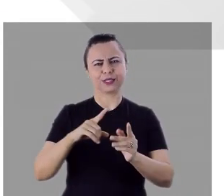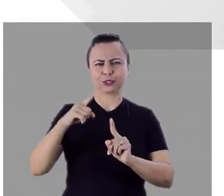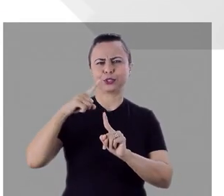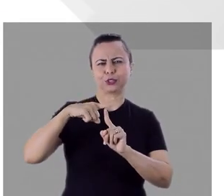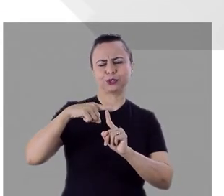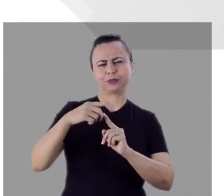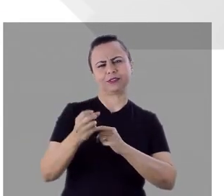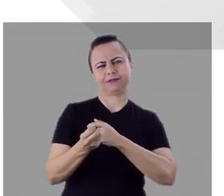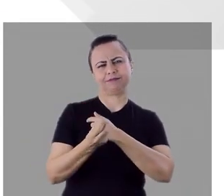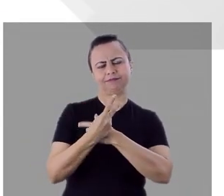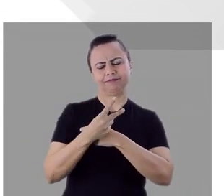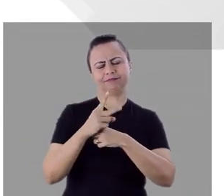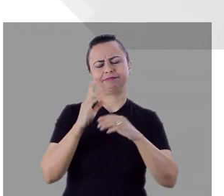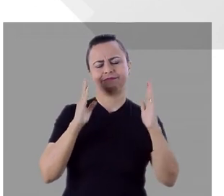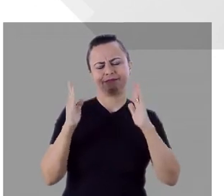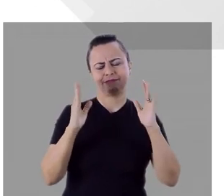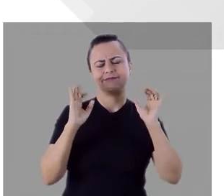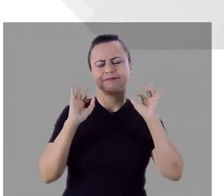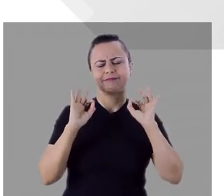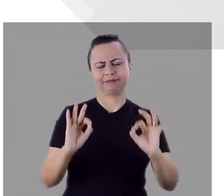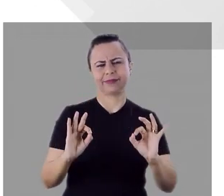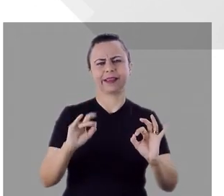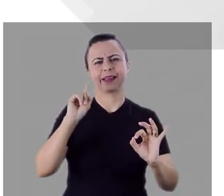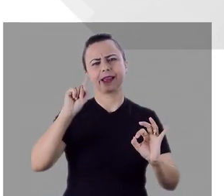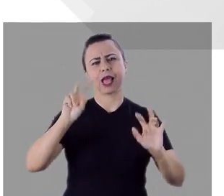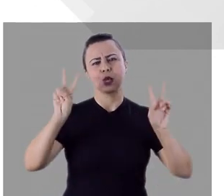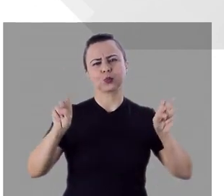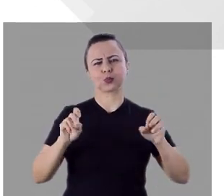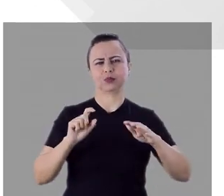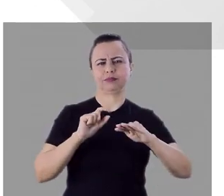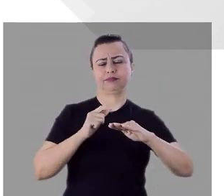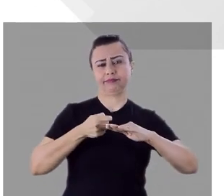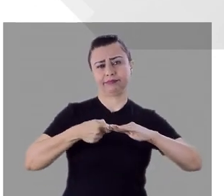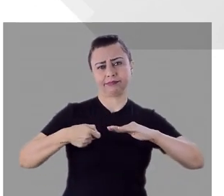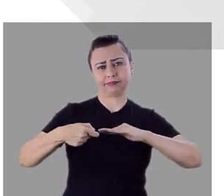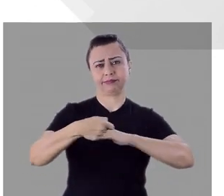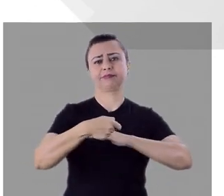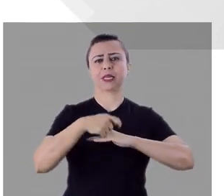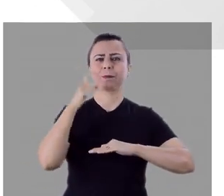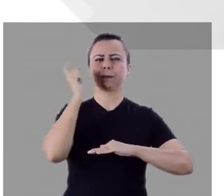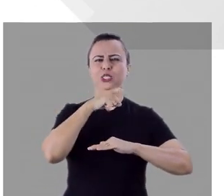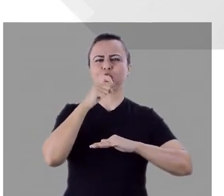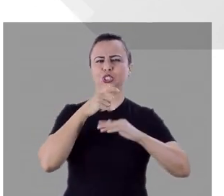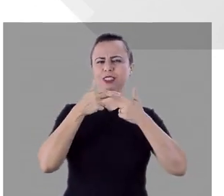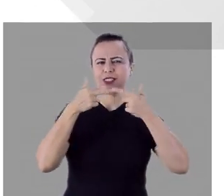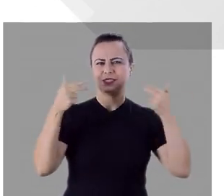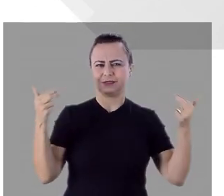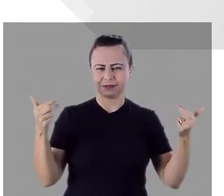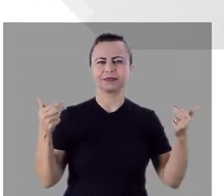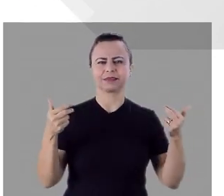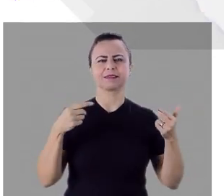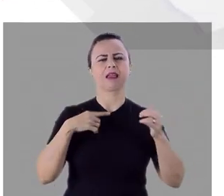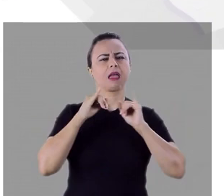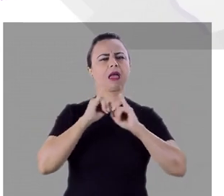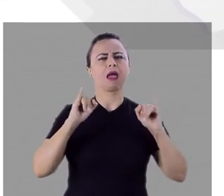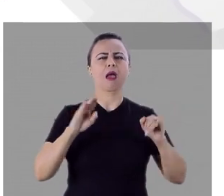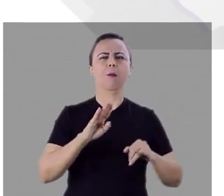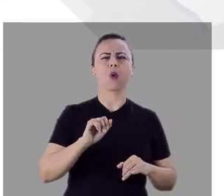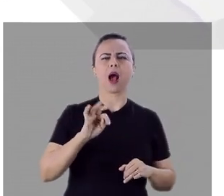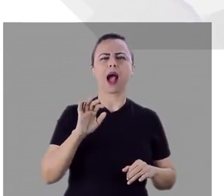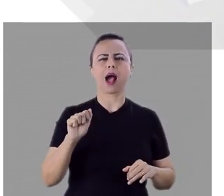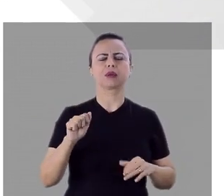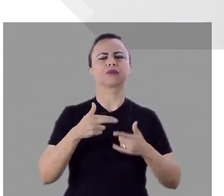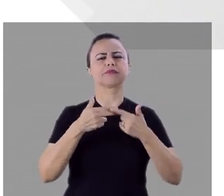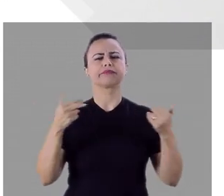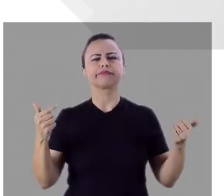verdade, esse fenômeno é uma espécie de vírus. Eu estou falando das fake news em um processo eleitoral. Essa divulgação de boatos e notícias